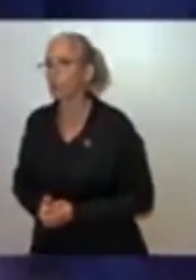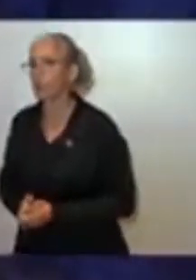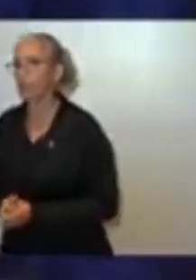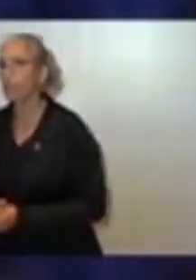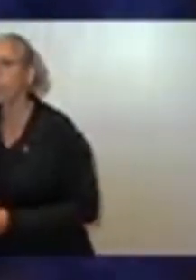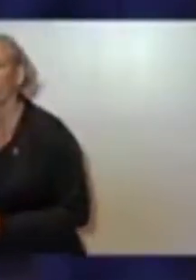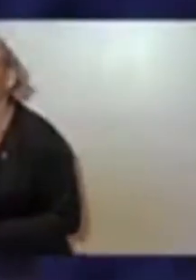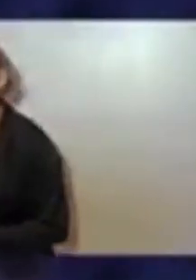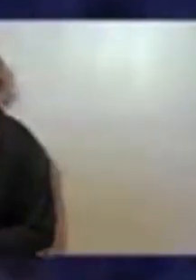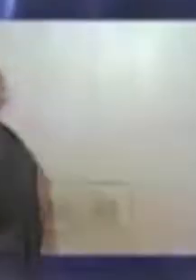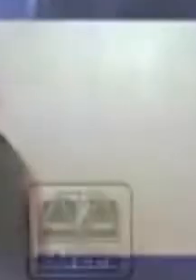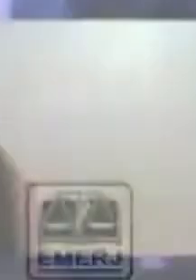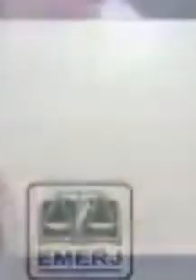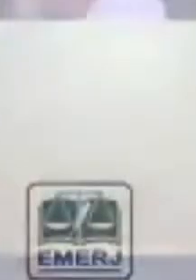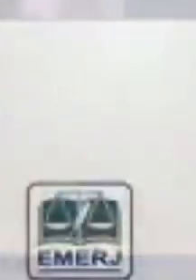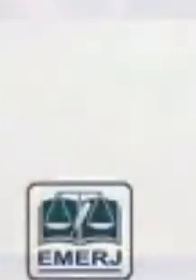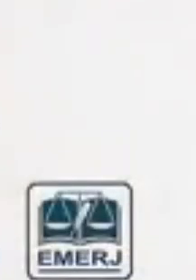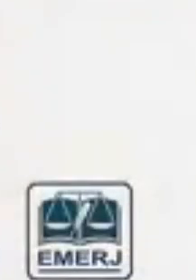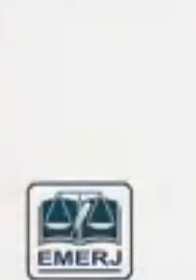E aí